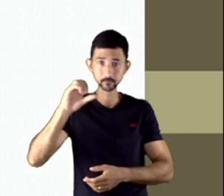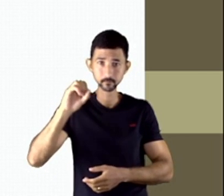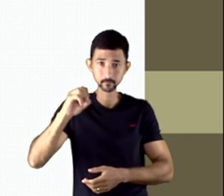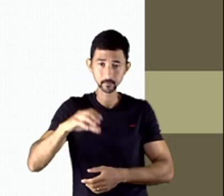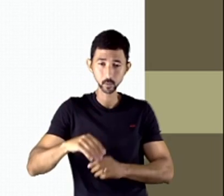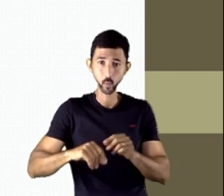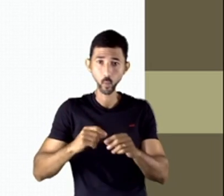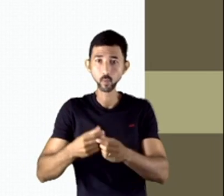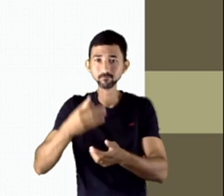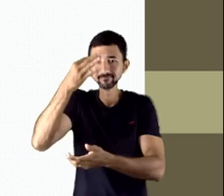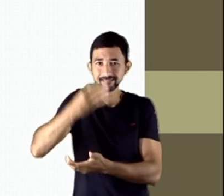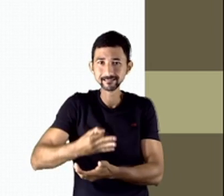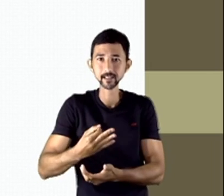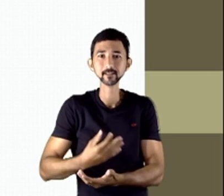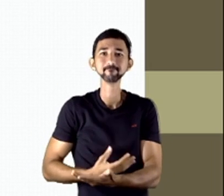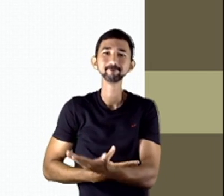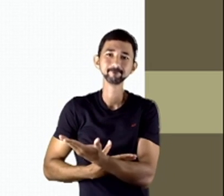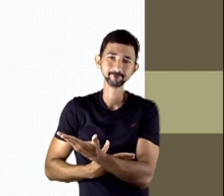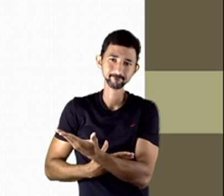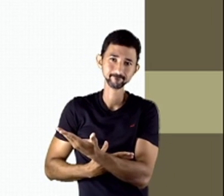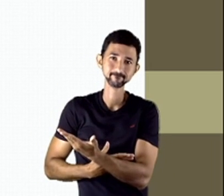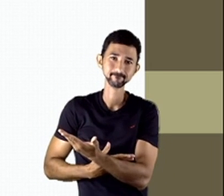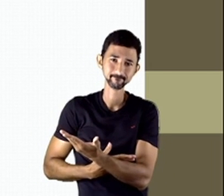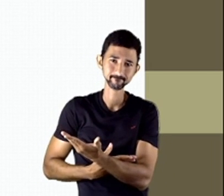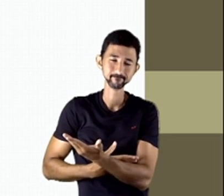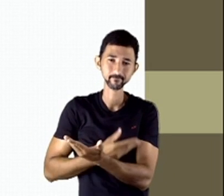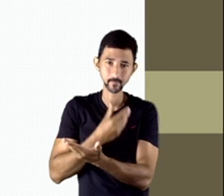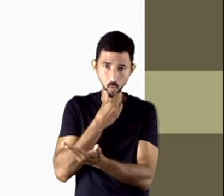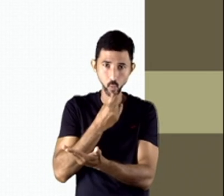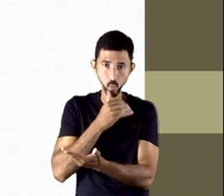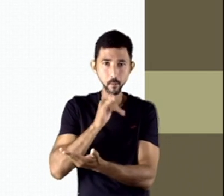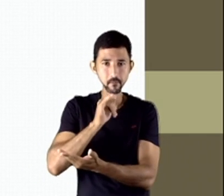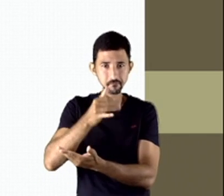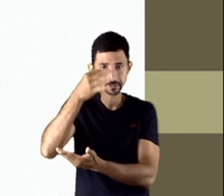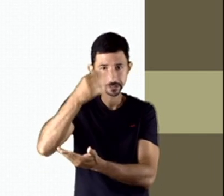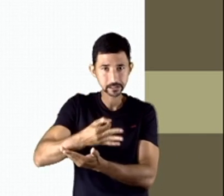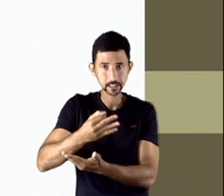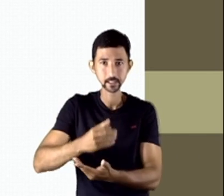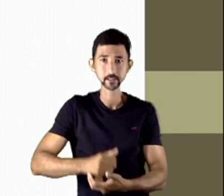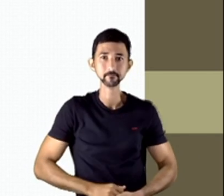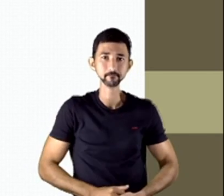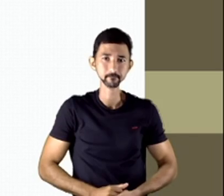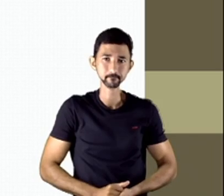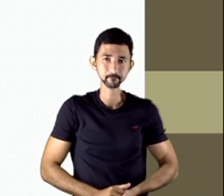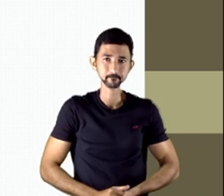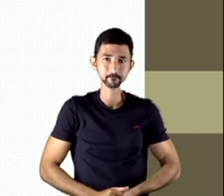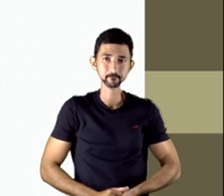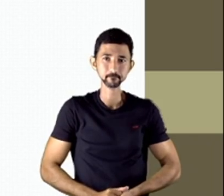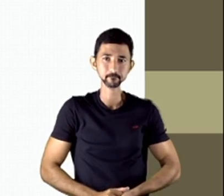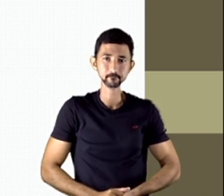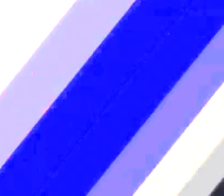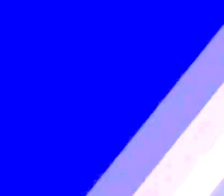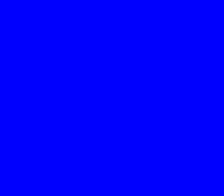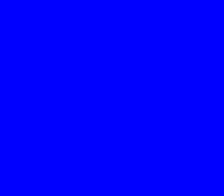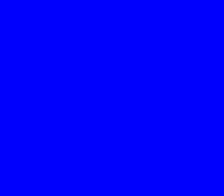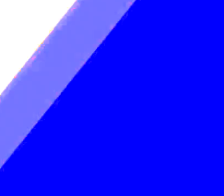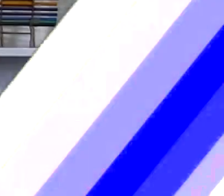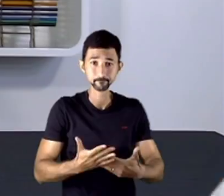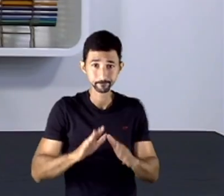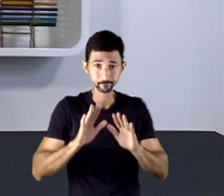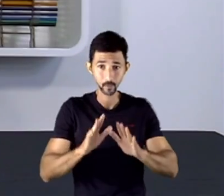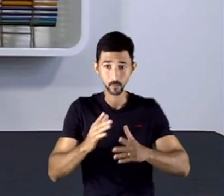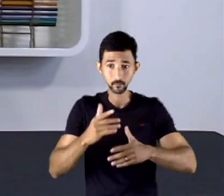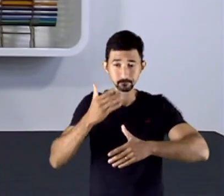está correta, tá? A afirmativa de Francisco está correta.